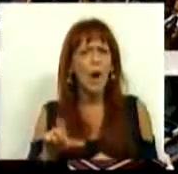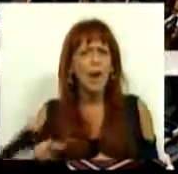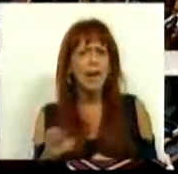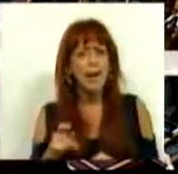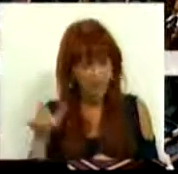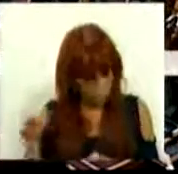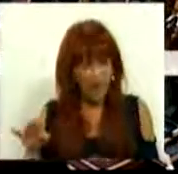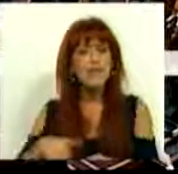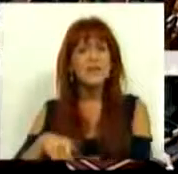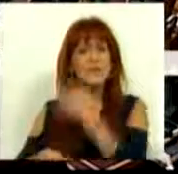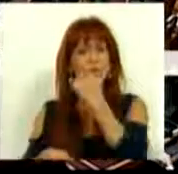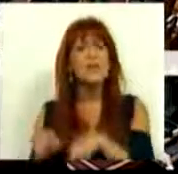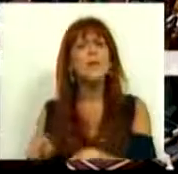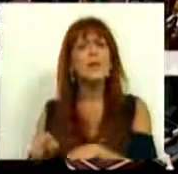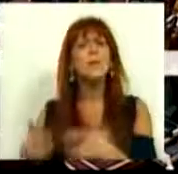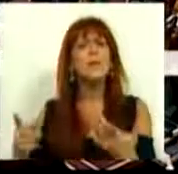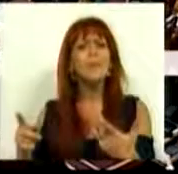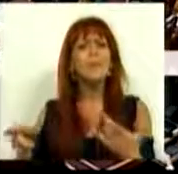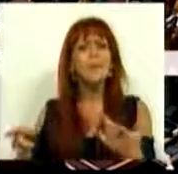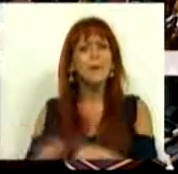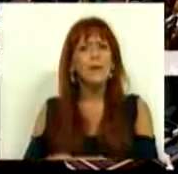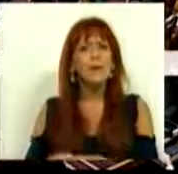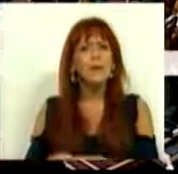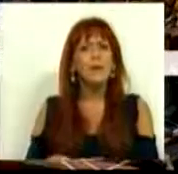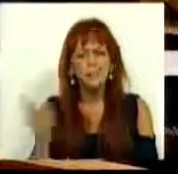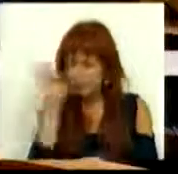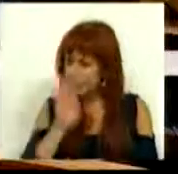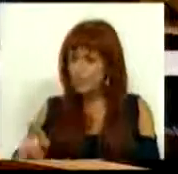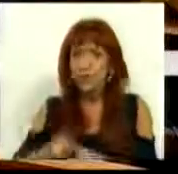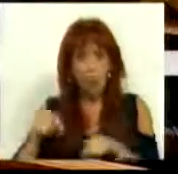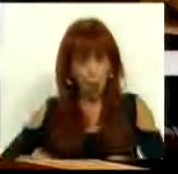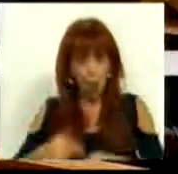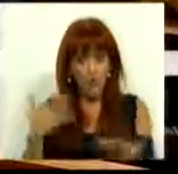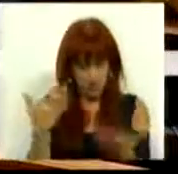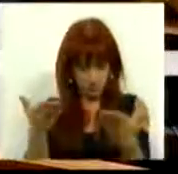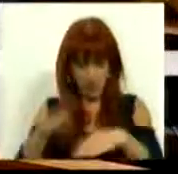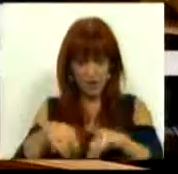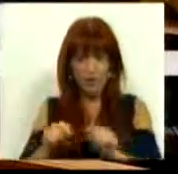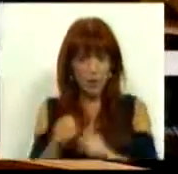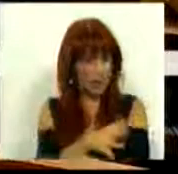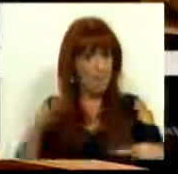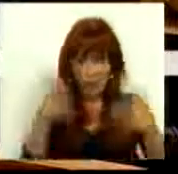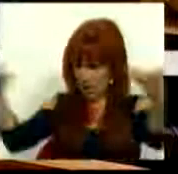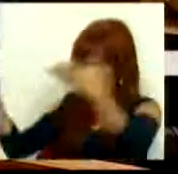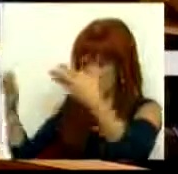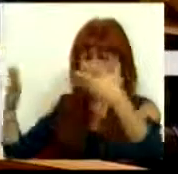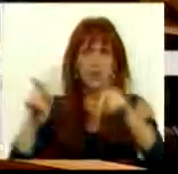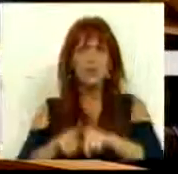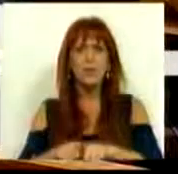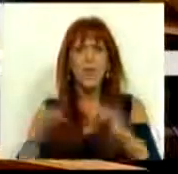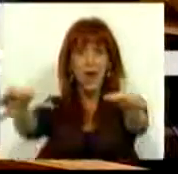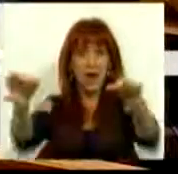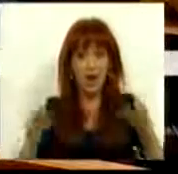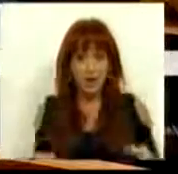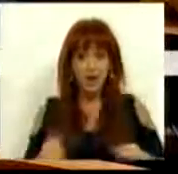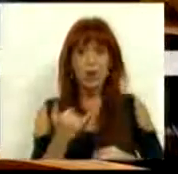o Partido Socialista que fez exatamente concretizar o que está hoje feito do Alqueva, na sua maioria, que a